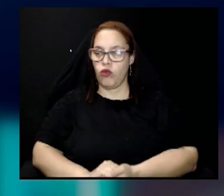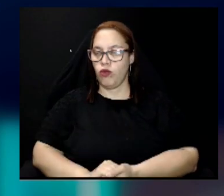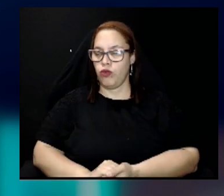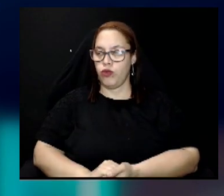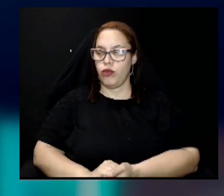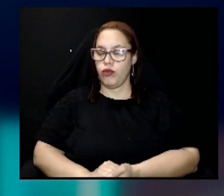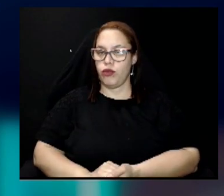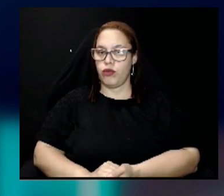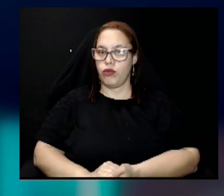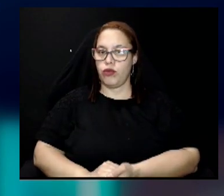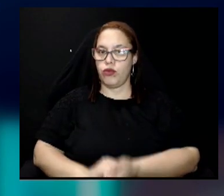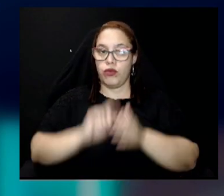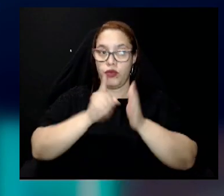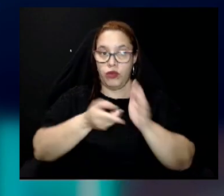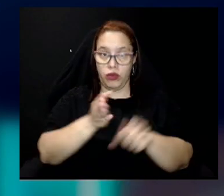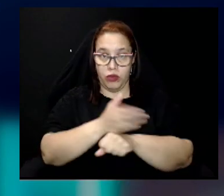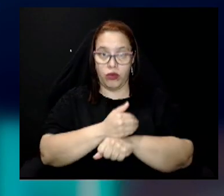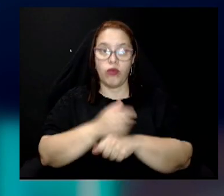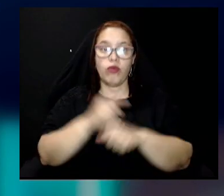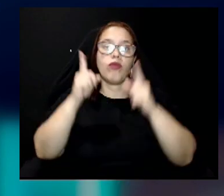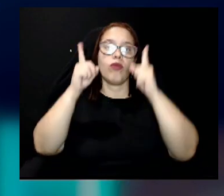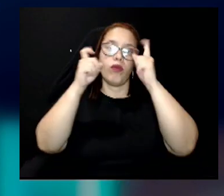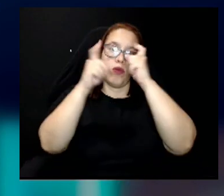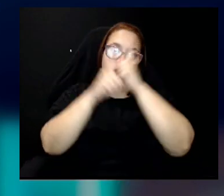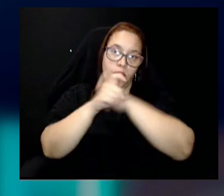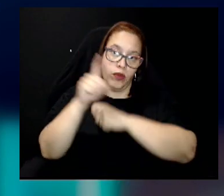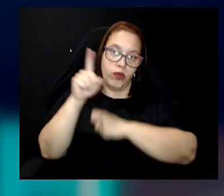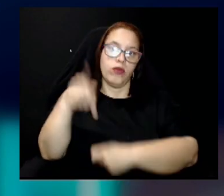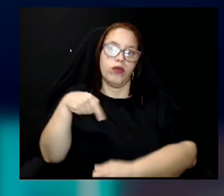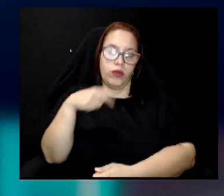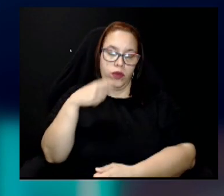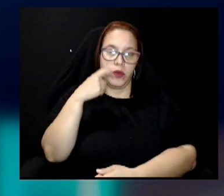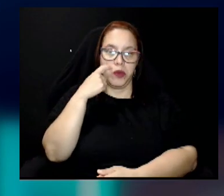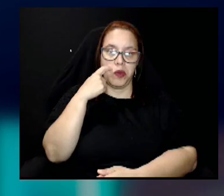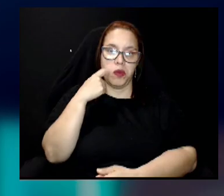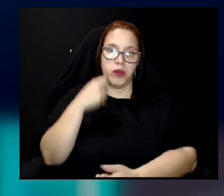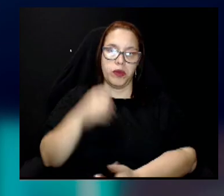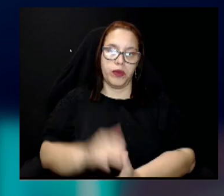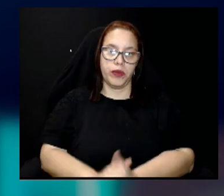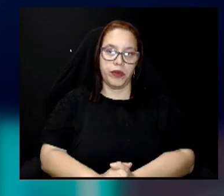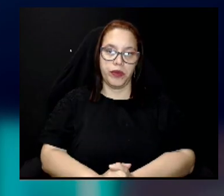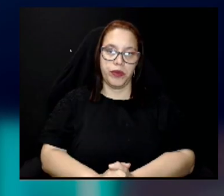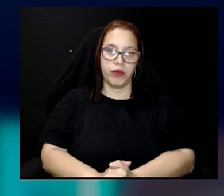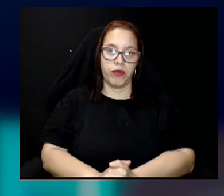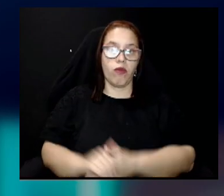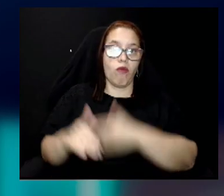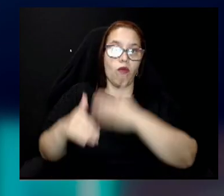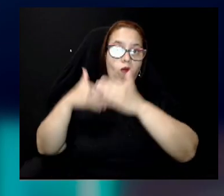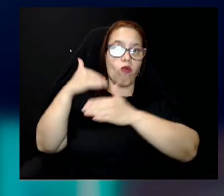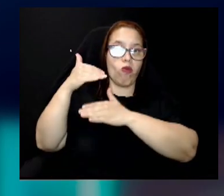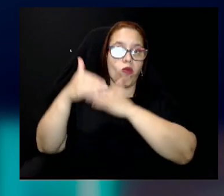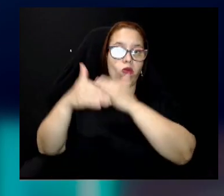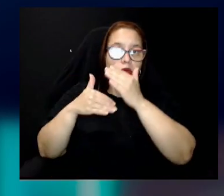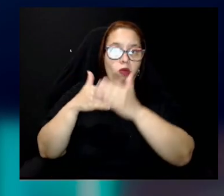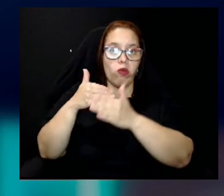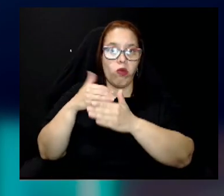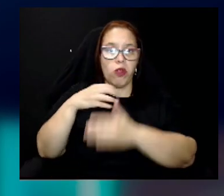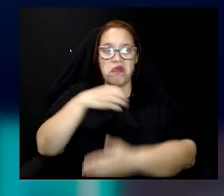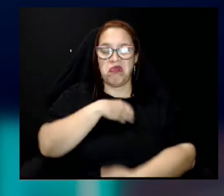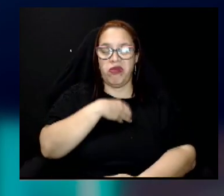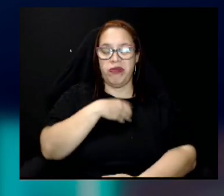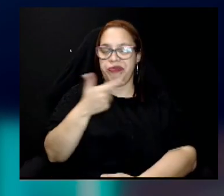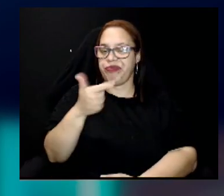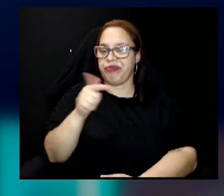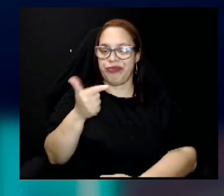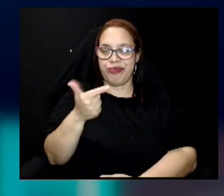detecção precoce é desafiadora, justamente por esse curso assintomático que a doença tem no